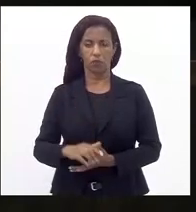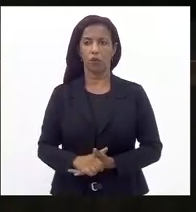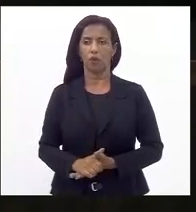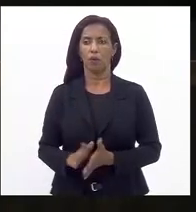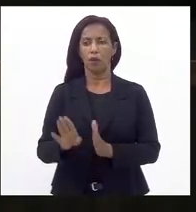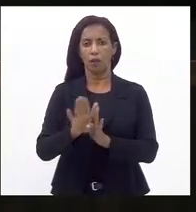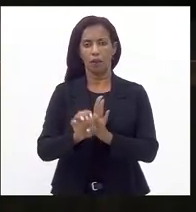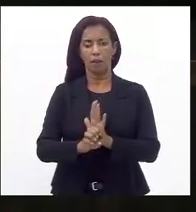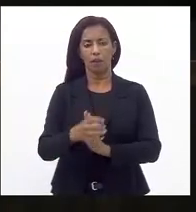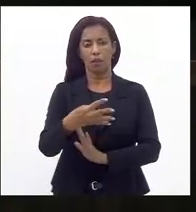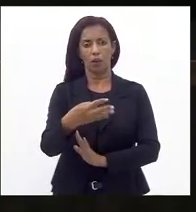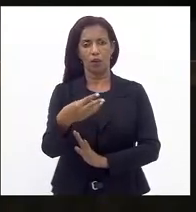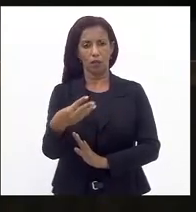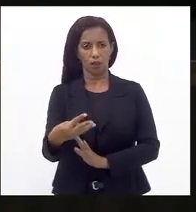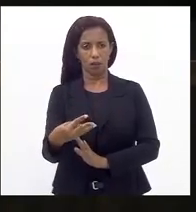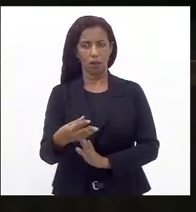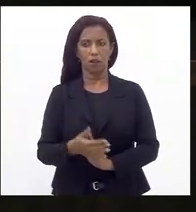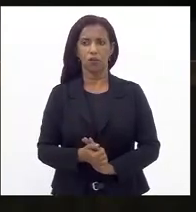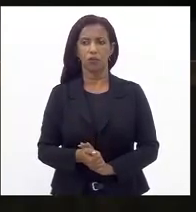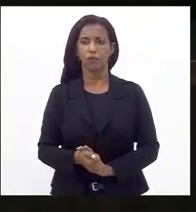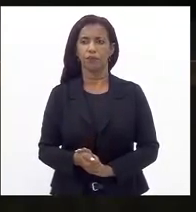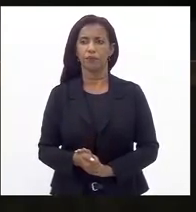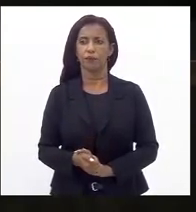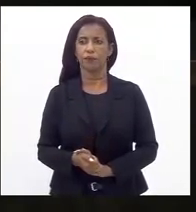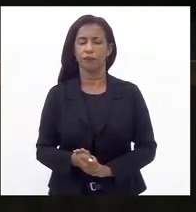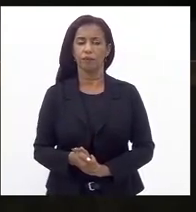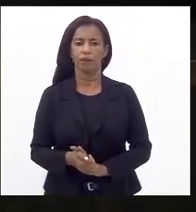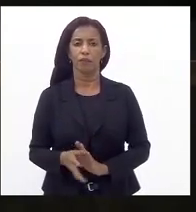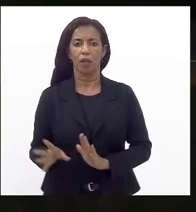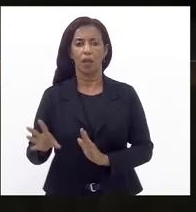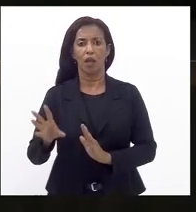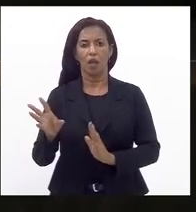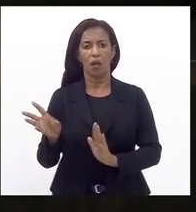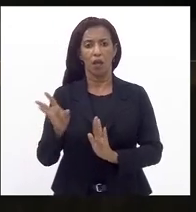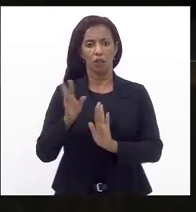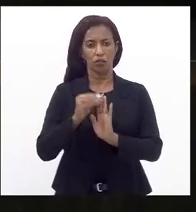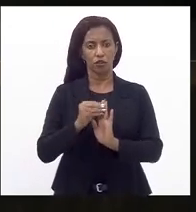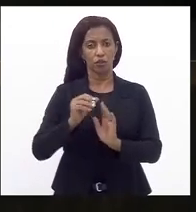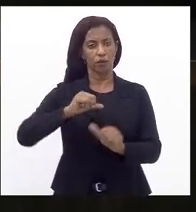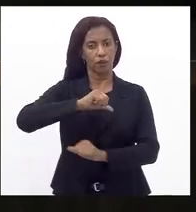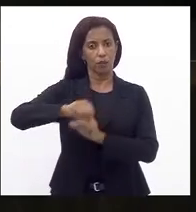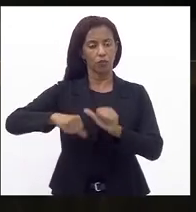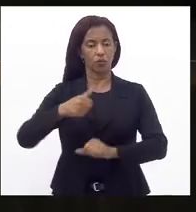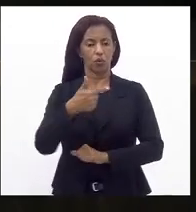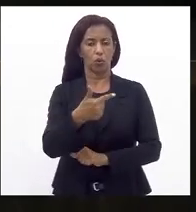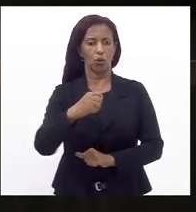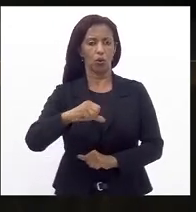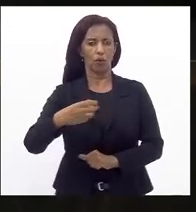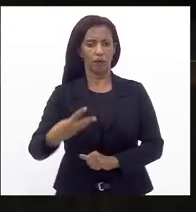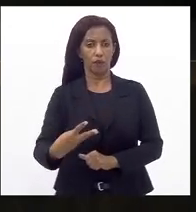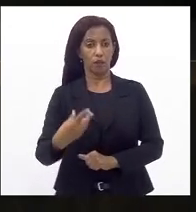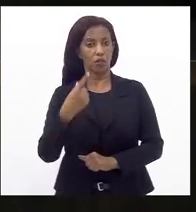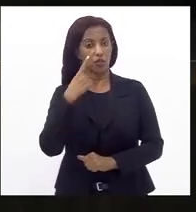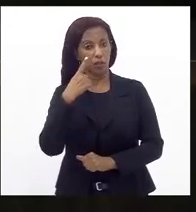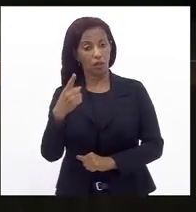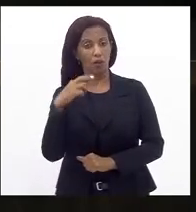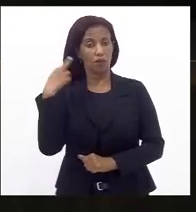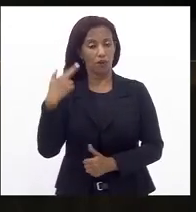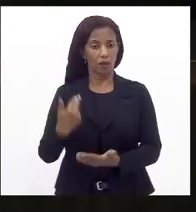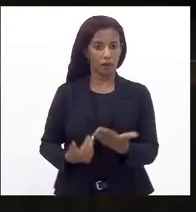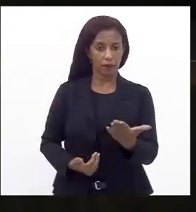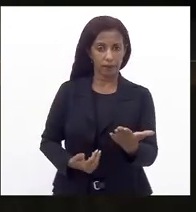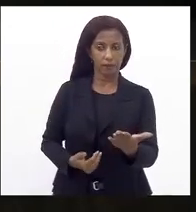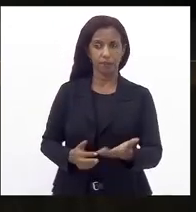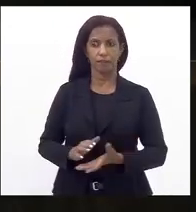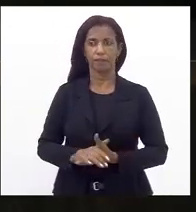emenda 43 a emenda aditiva e aprovação da emenda modificativa 293 quero ouvir a deputada